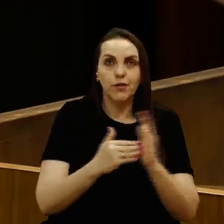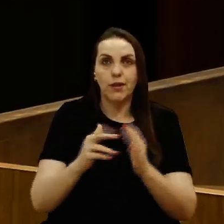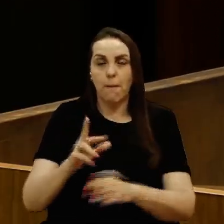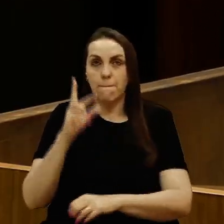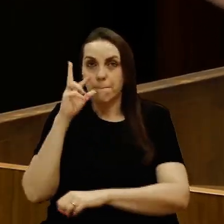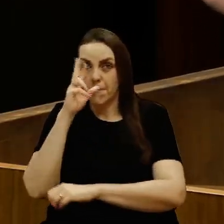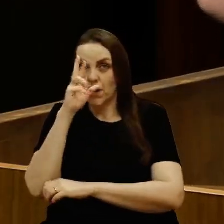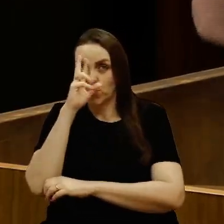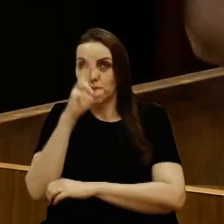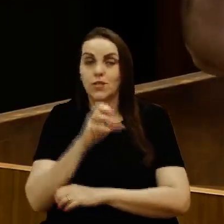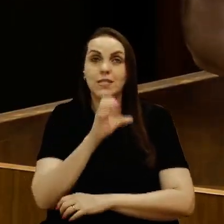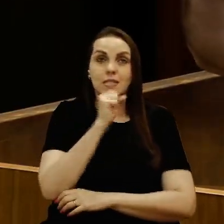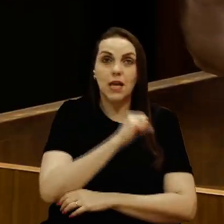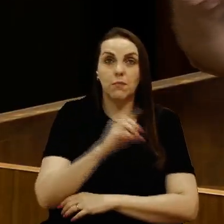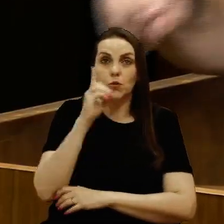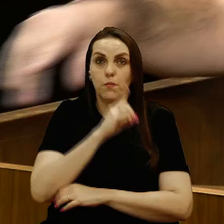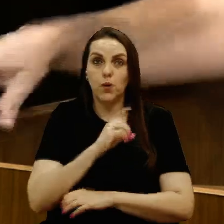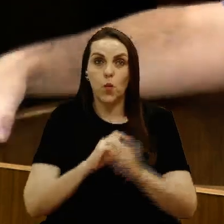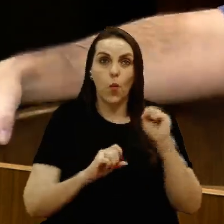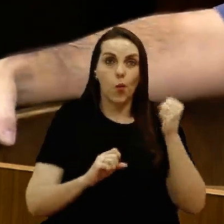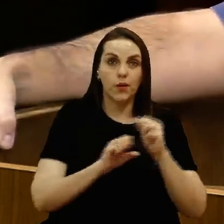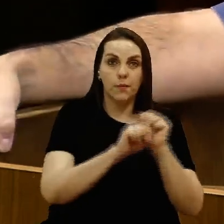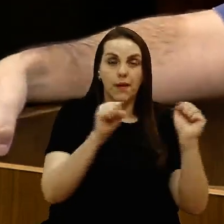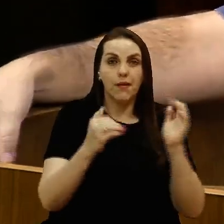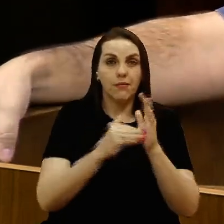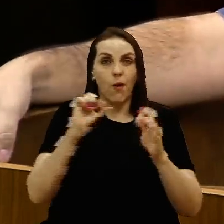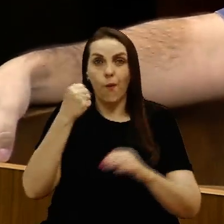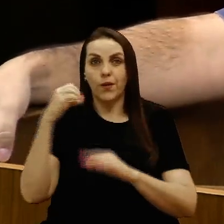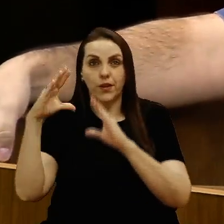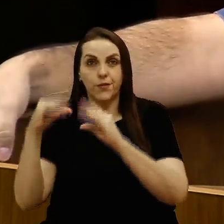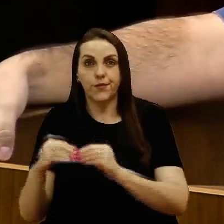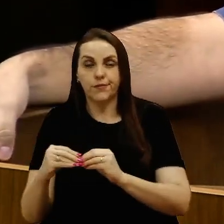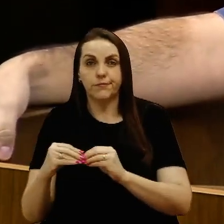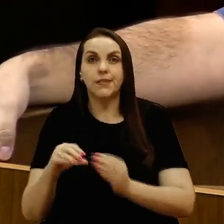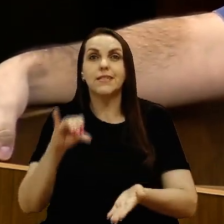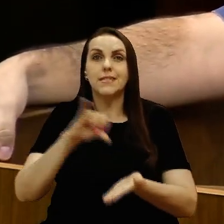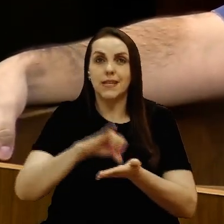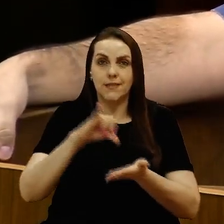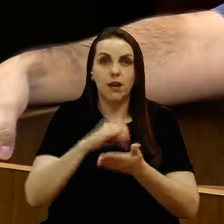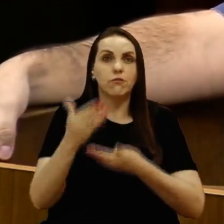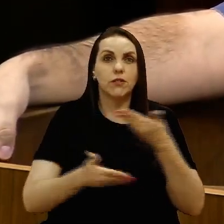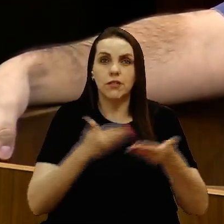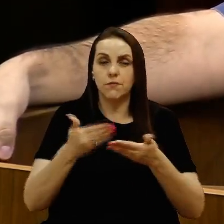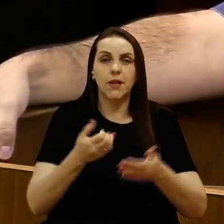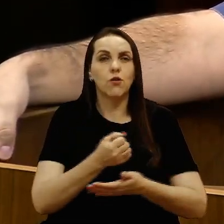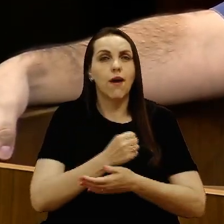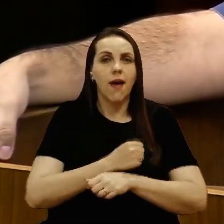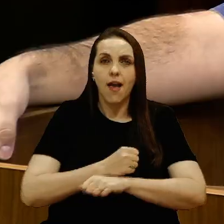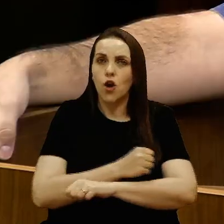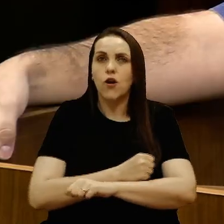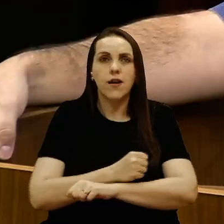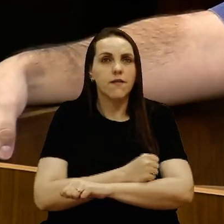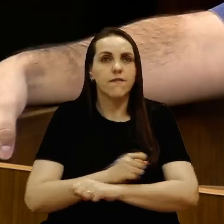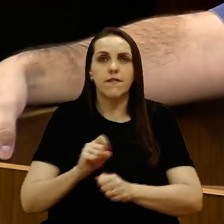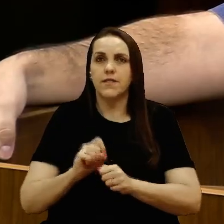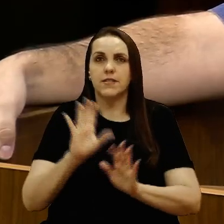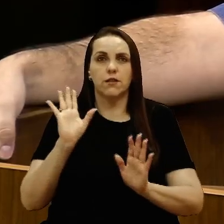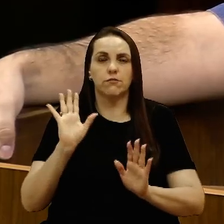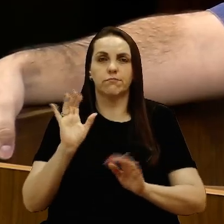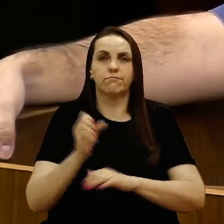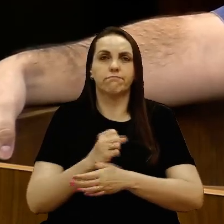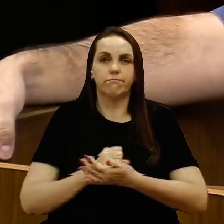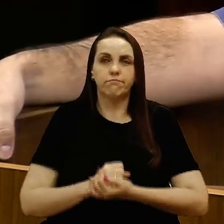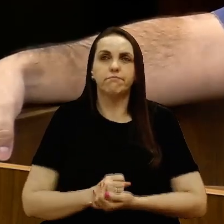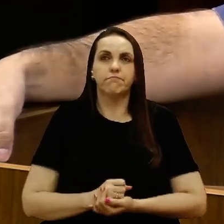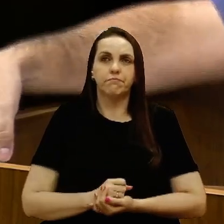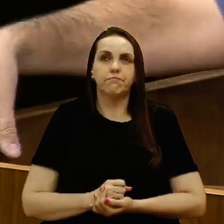da manhã às 8 da noite, está funcionando a central de exame, nós estamos fazendo ecografias. Tá? Só esse final de semana, só até dia